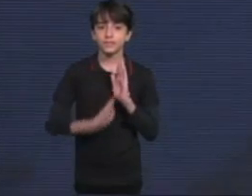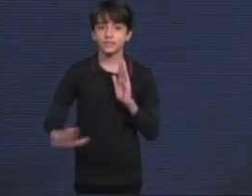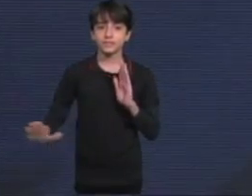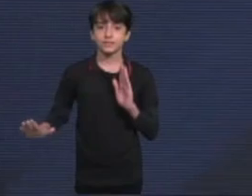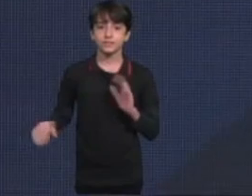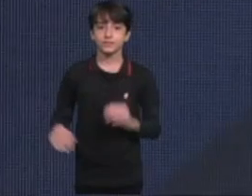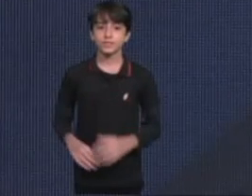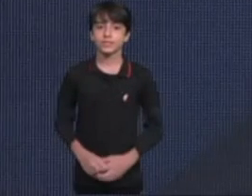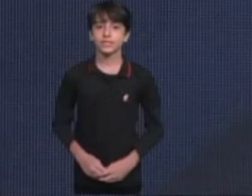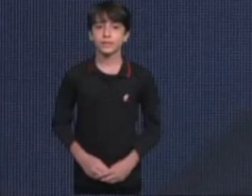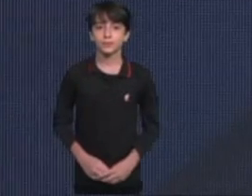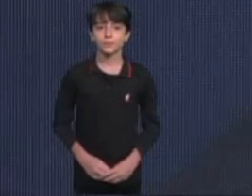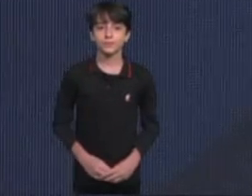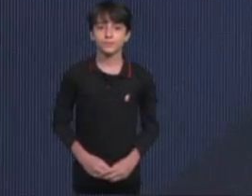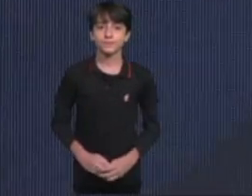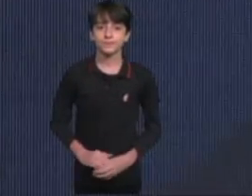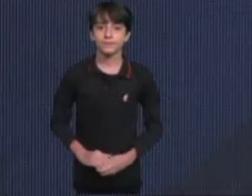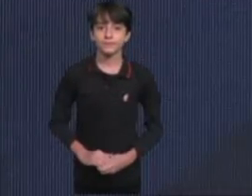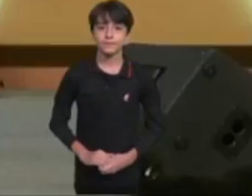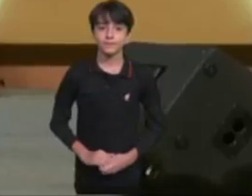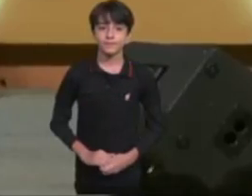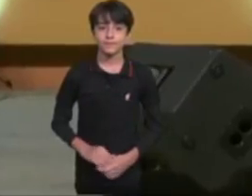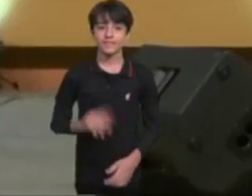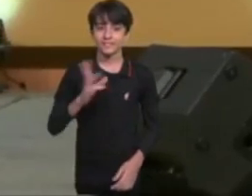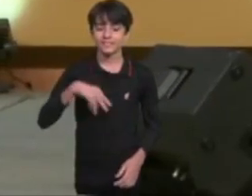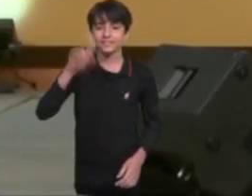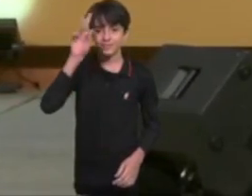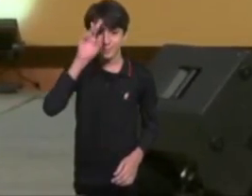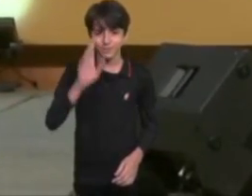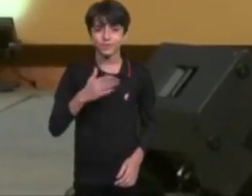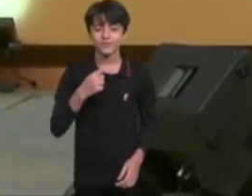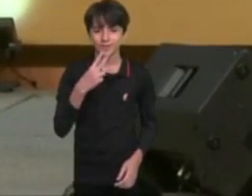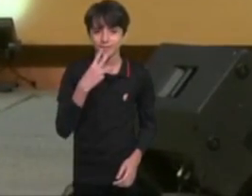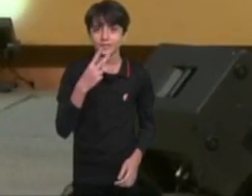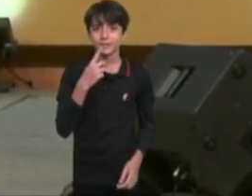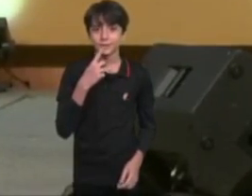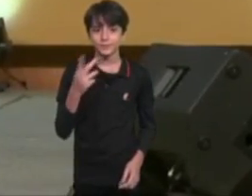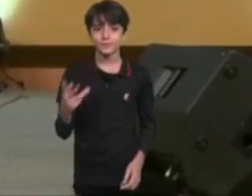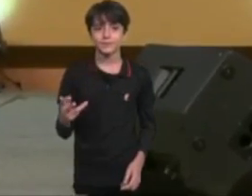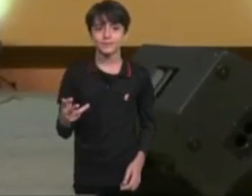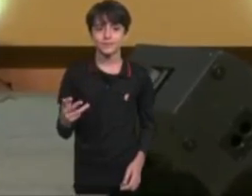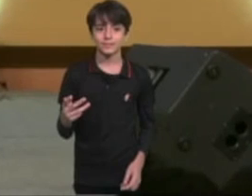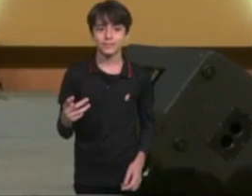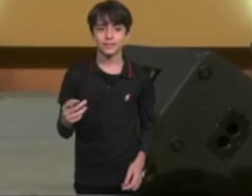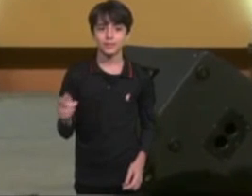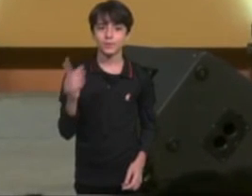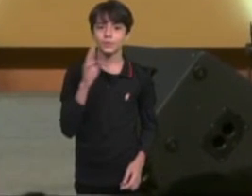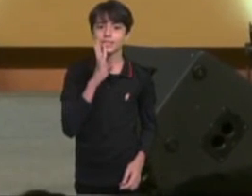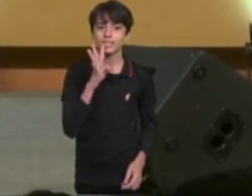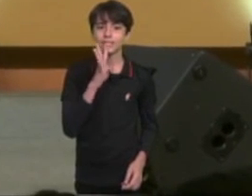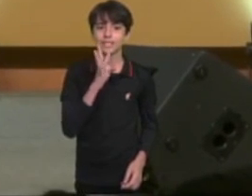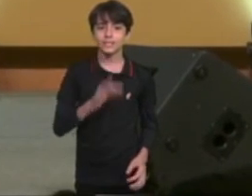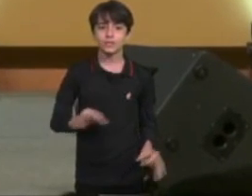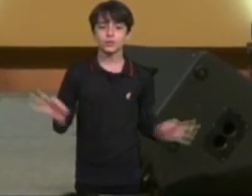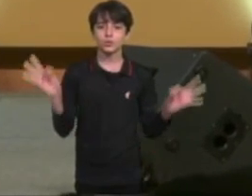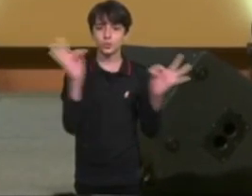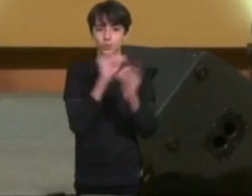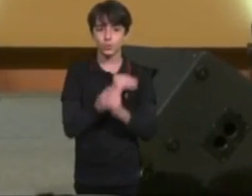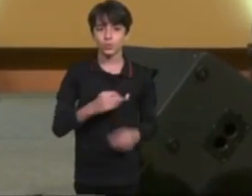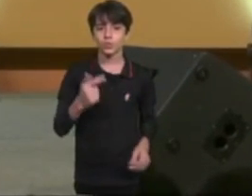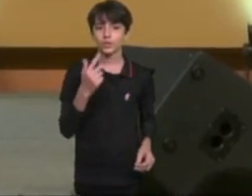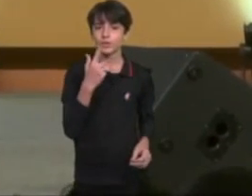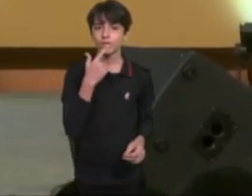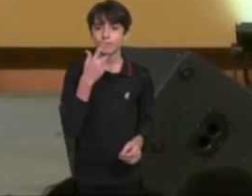e e você sabe o que eu tô falando você conhece tudo que eu tô falando